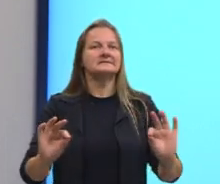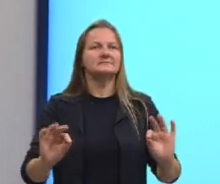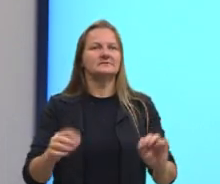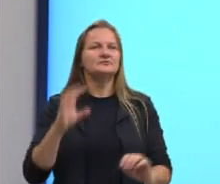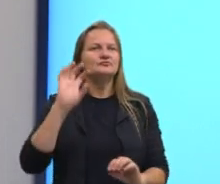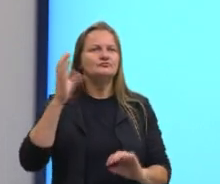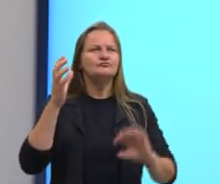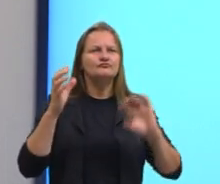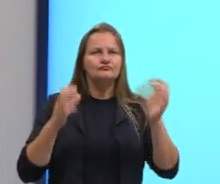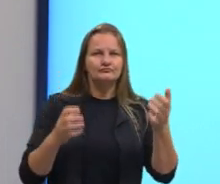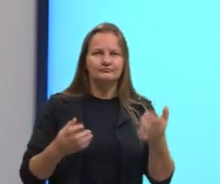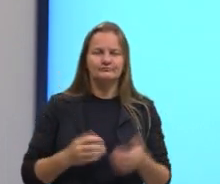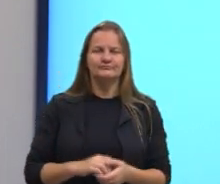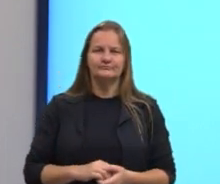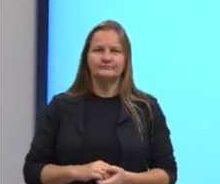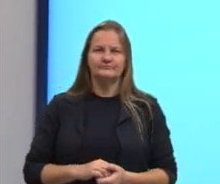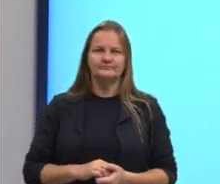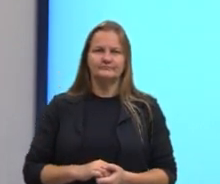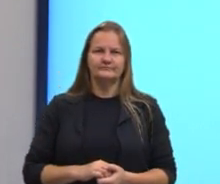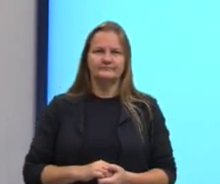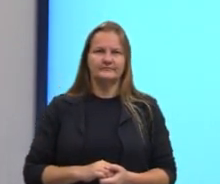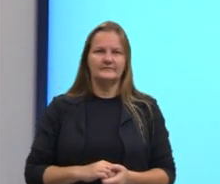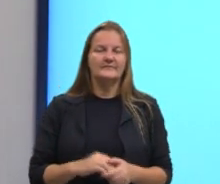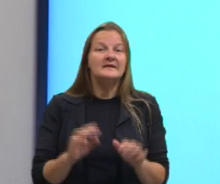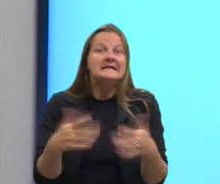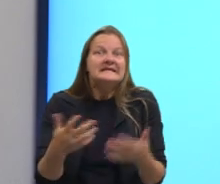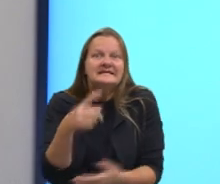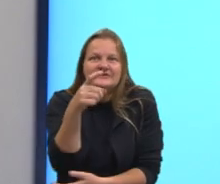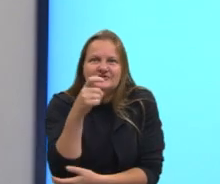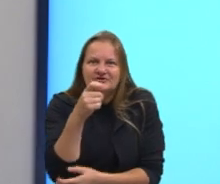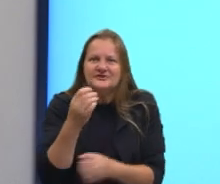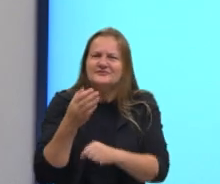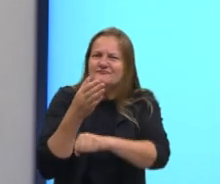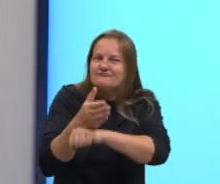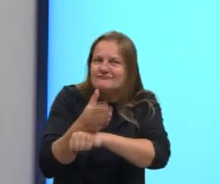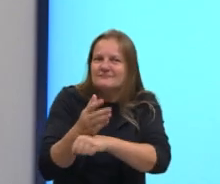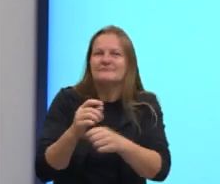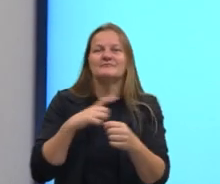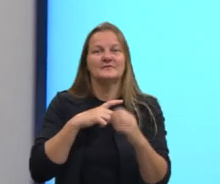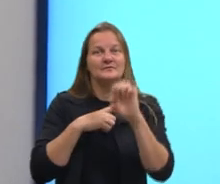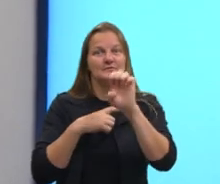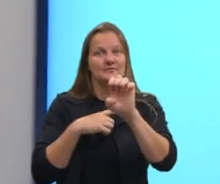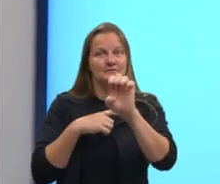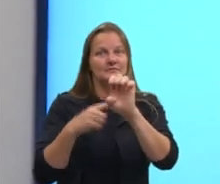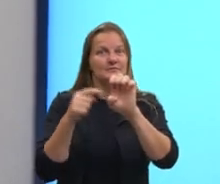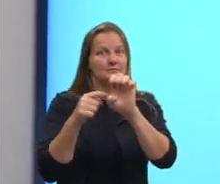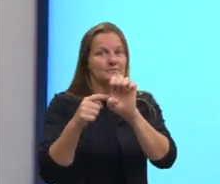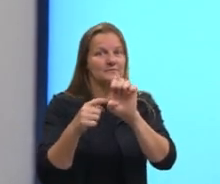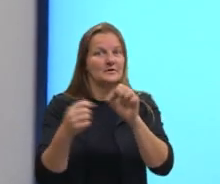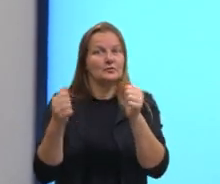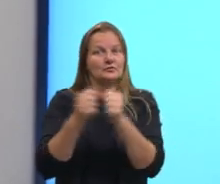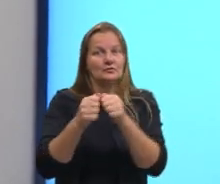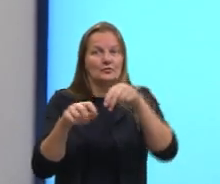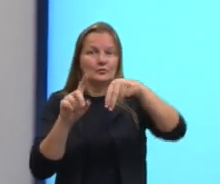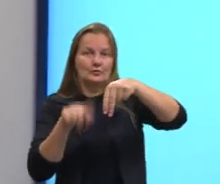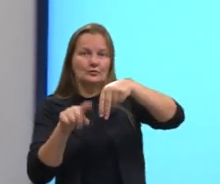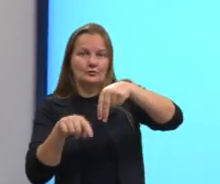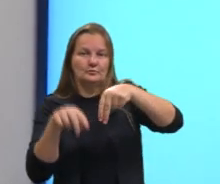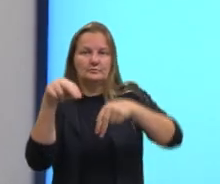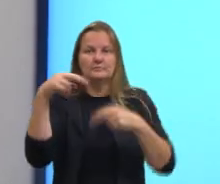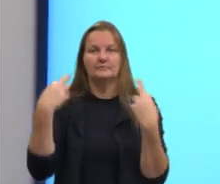questão da resolução o x pertence aos naturais então ele é um número natural